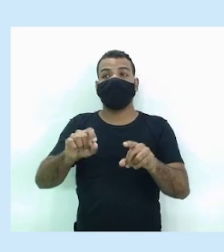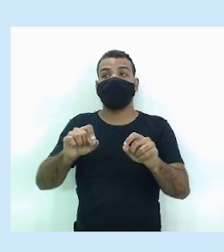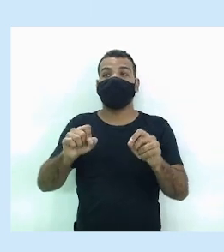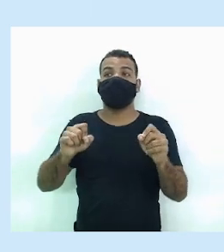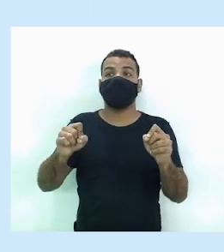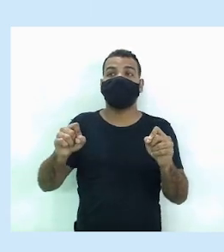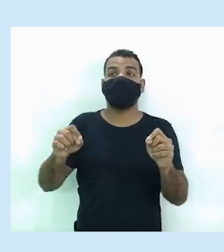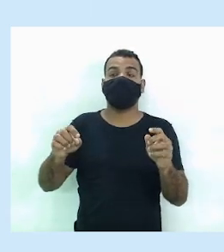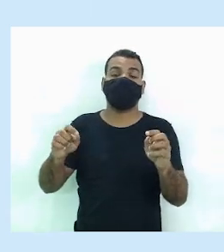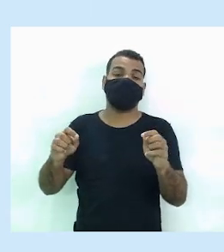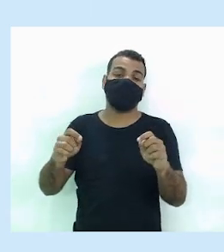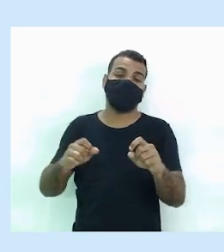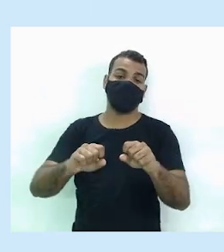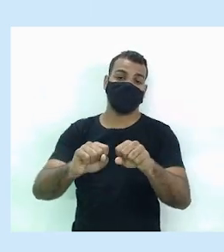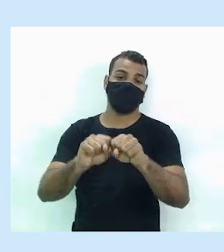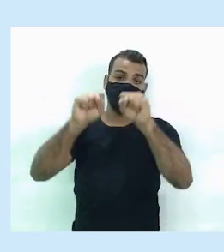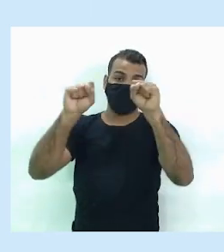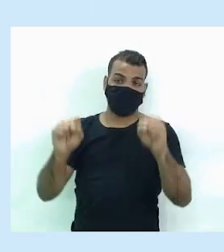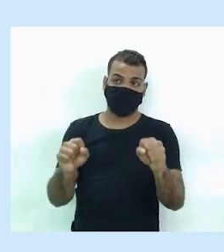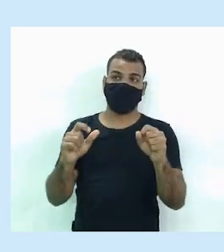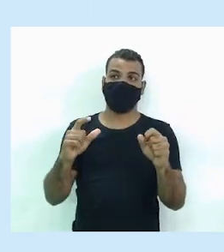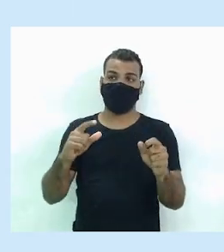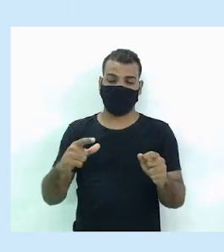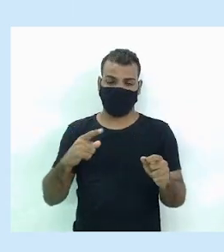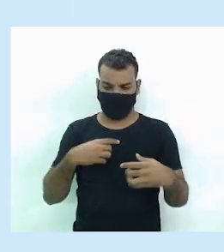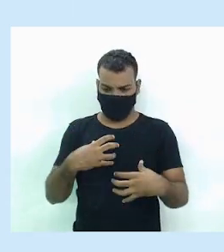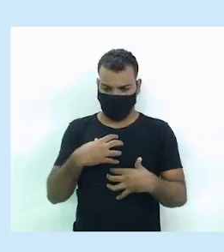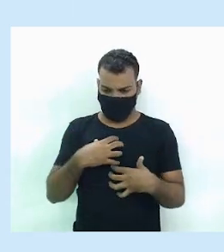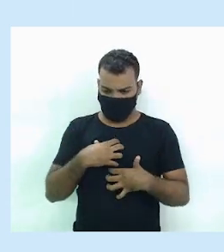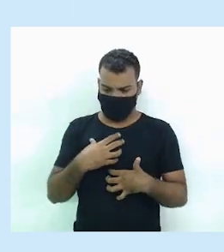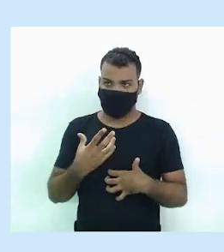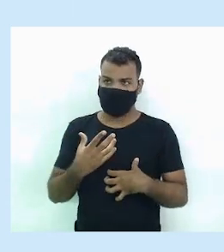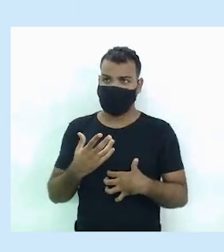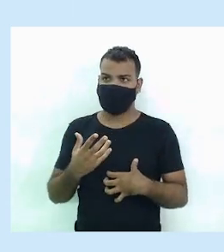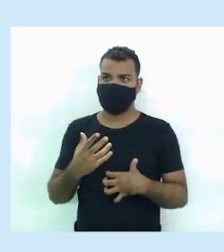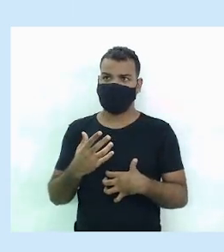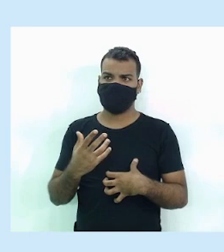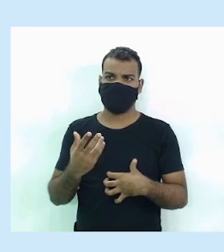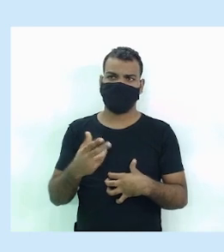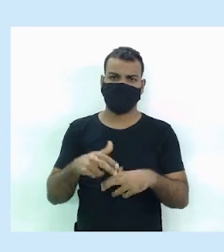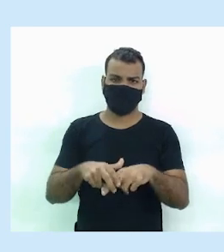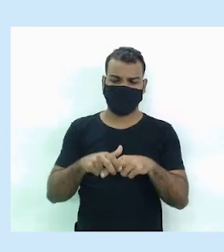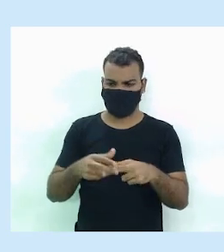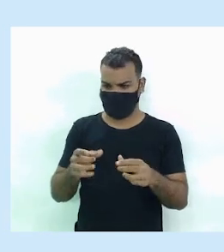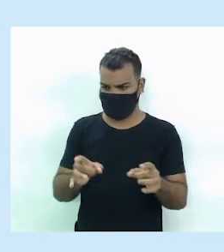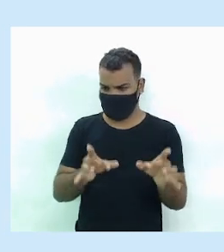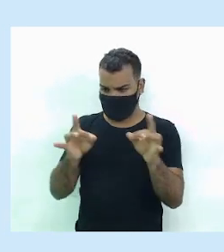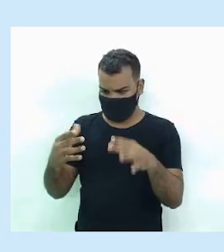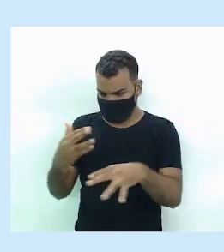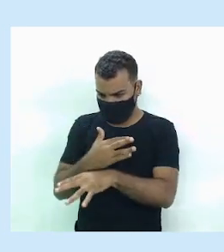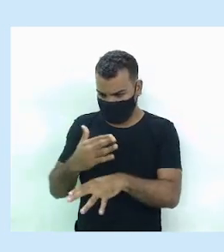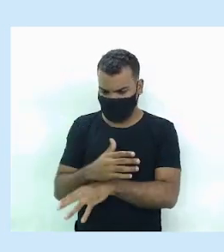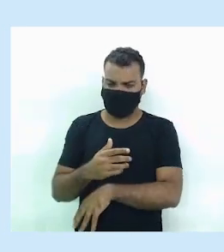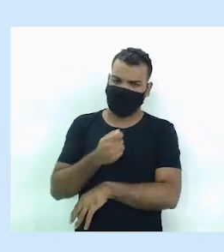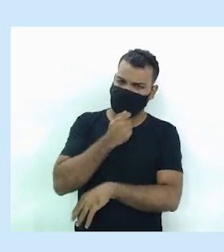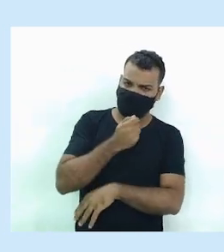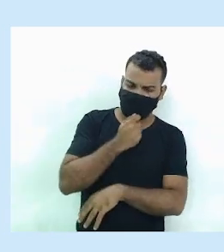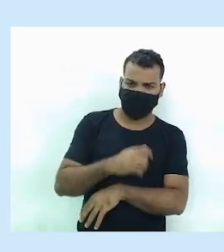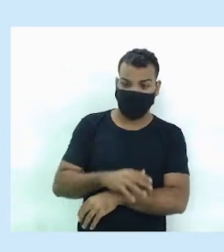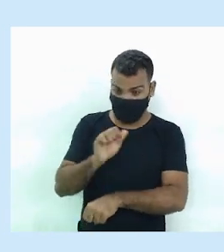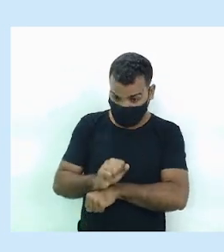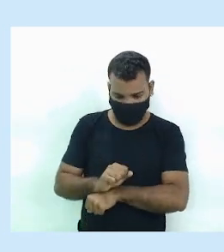sistema que praticamente era para autossuficiência, não existia muito essa questão do comércio nas cidades, não que